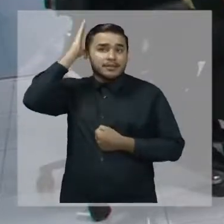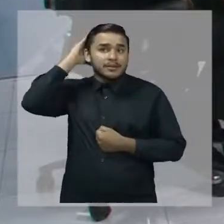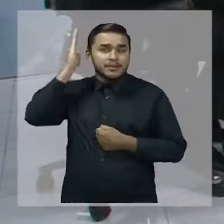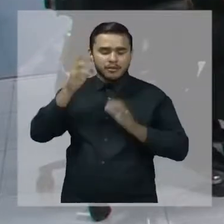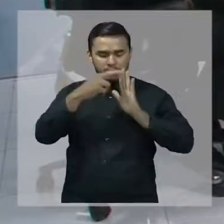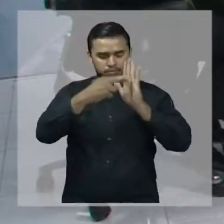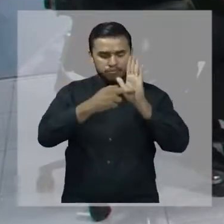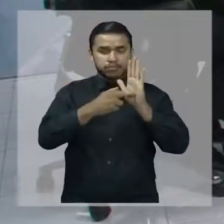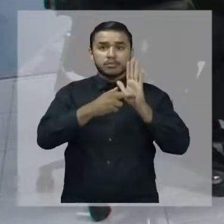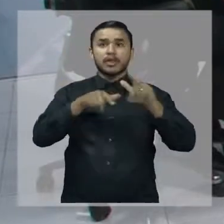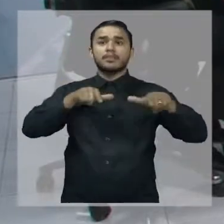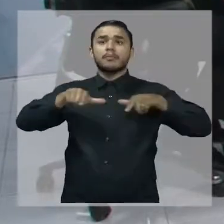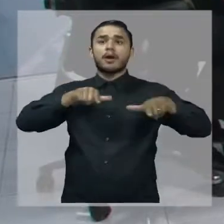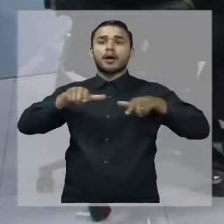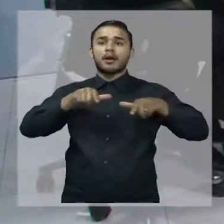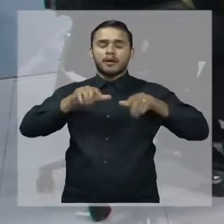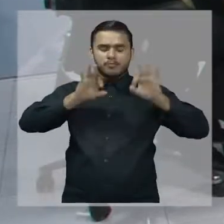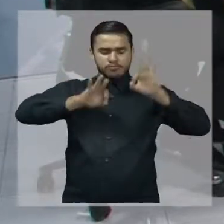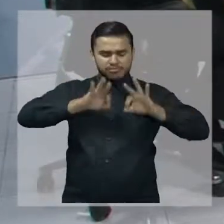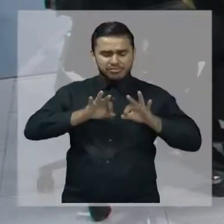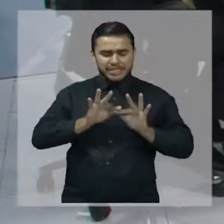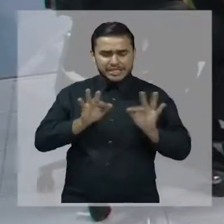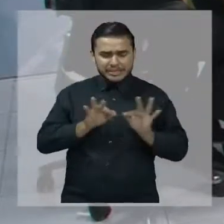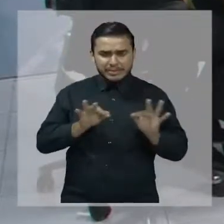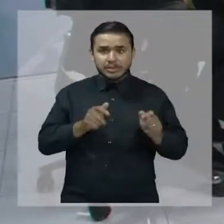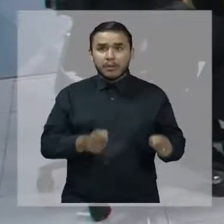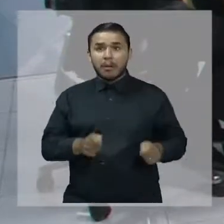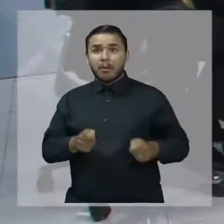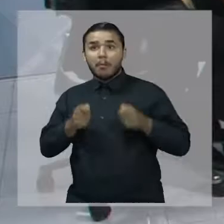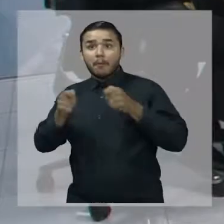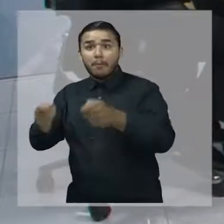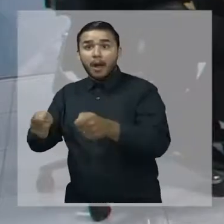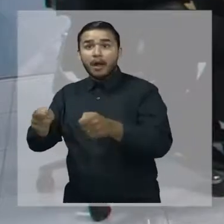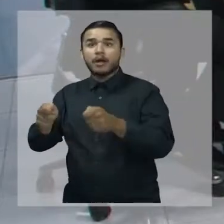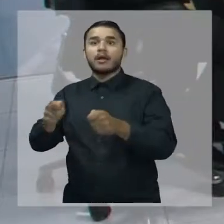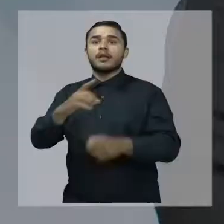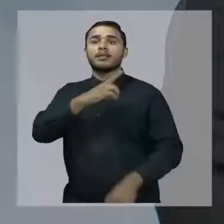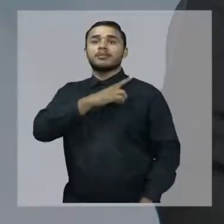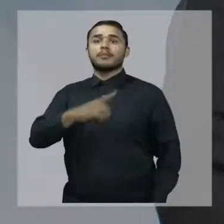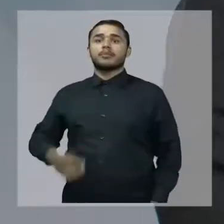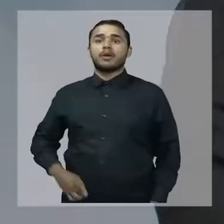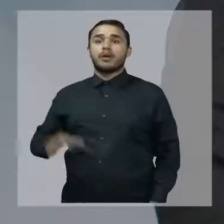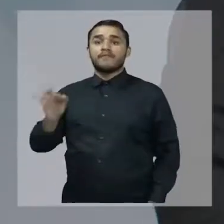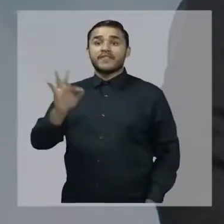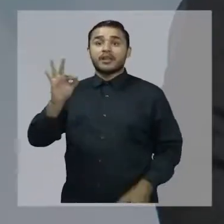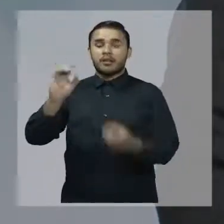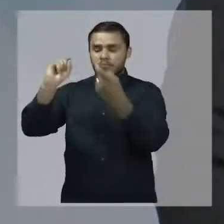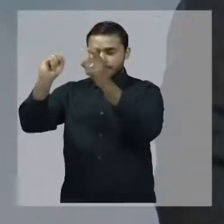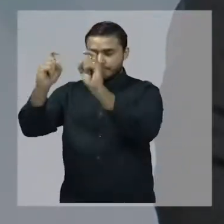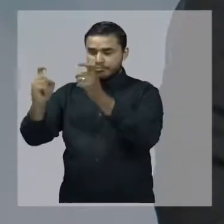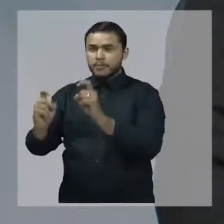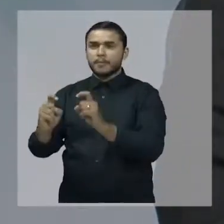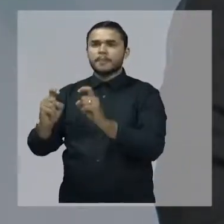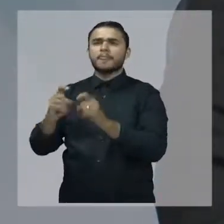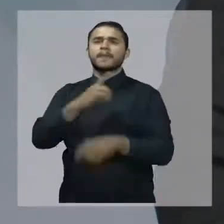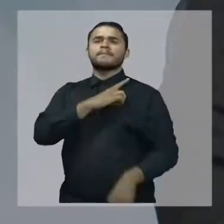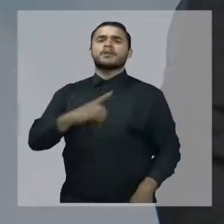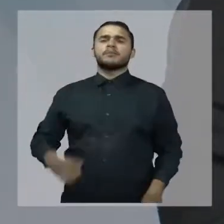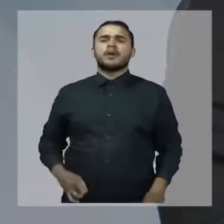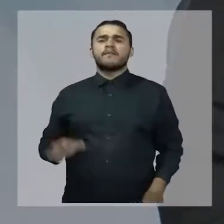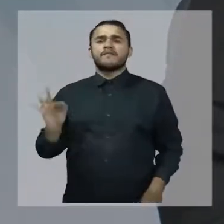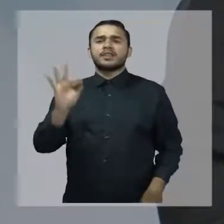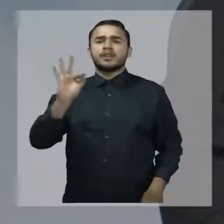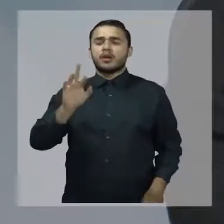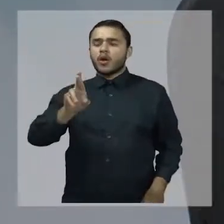parlamento, era uma reforma pequena, acanhada, e saiu muito melhor pela atuação parlamentar. Foi naquele momento ali, o deputado